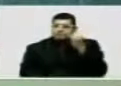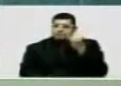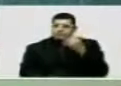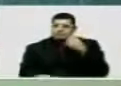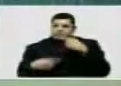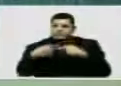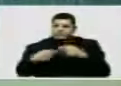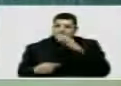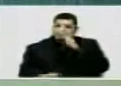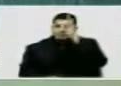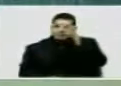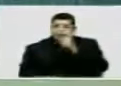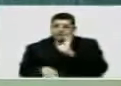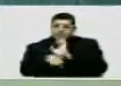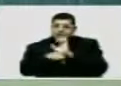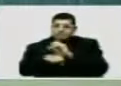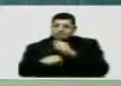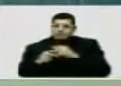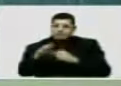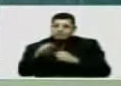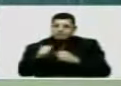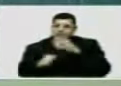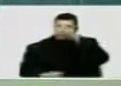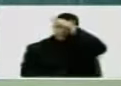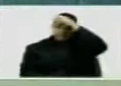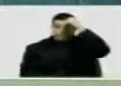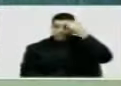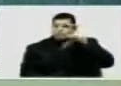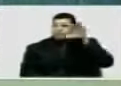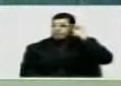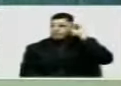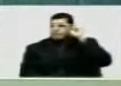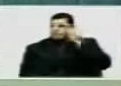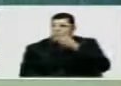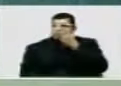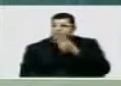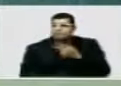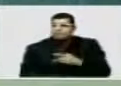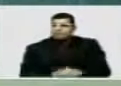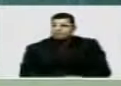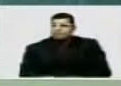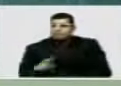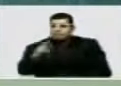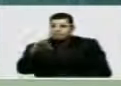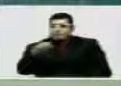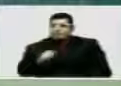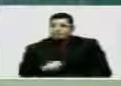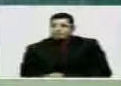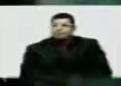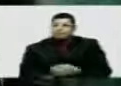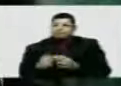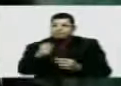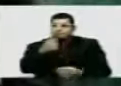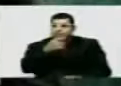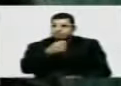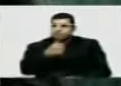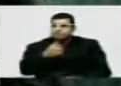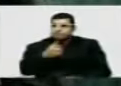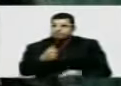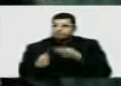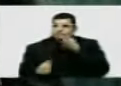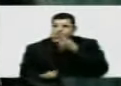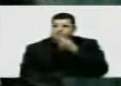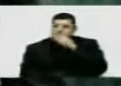para o presente e para o futuro do nosso Estado, que é a Zona Franca de Manaus. Eu concluo ouvindo o deputado Marco Antônio Chico Preto. Pouco